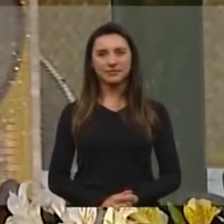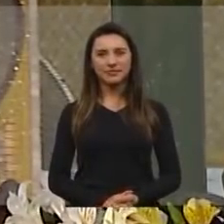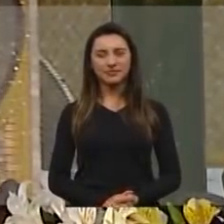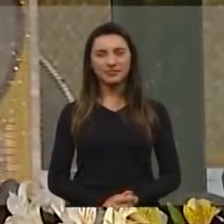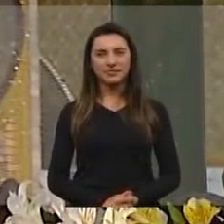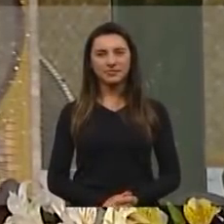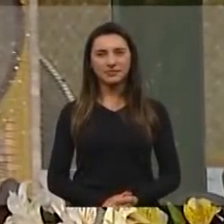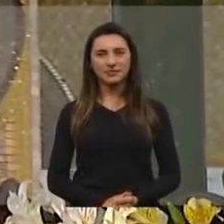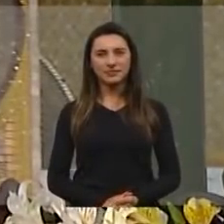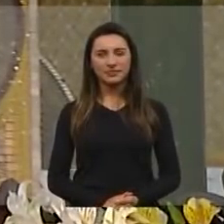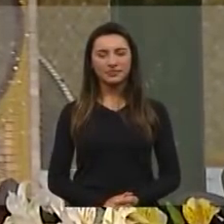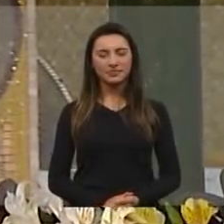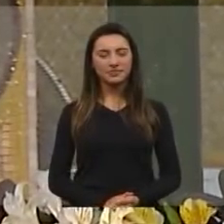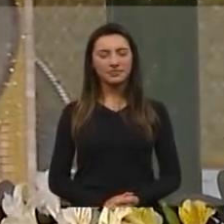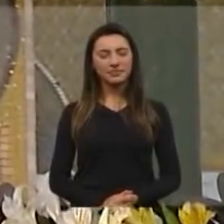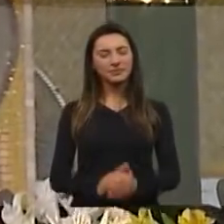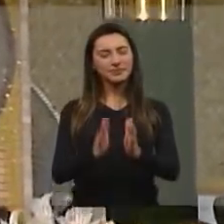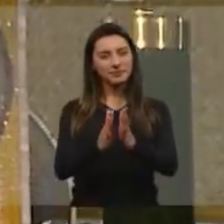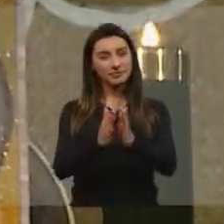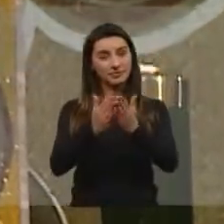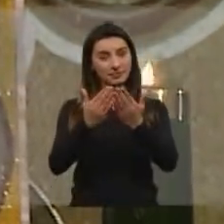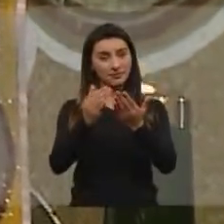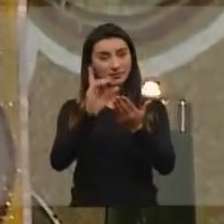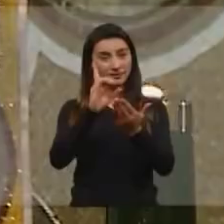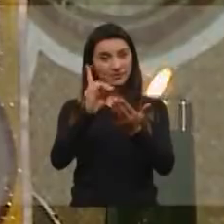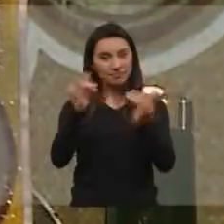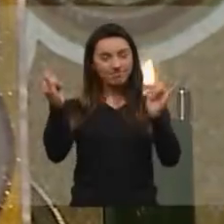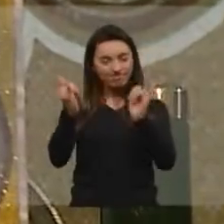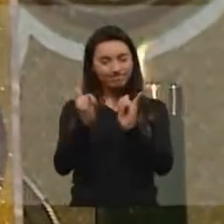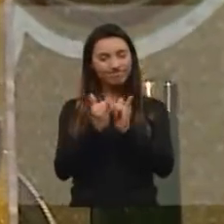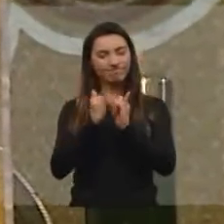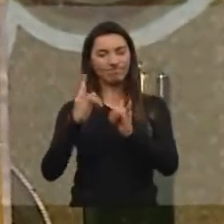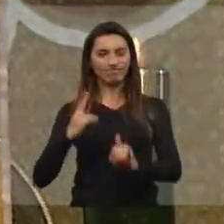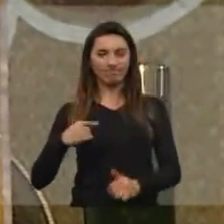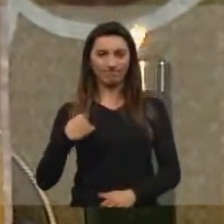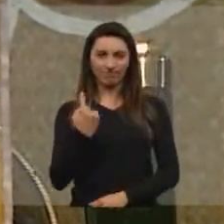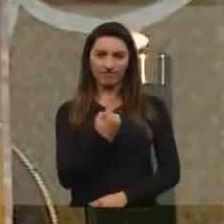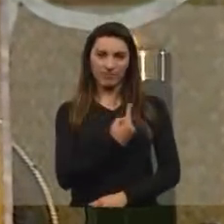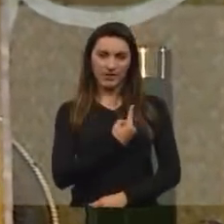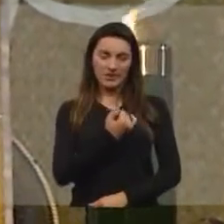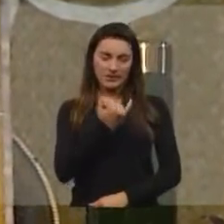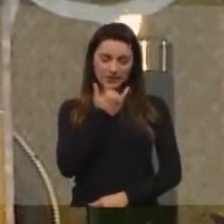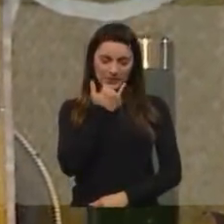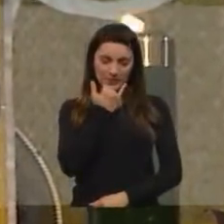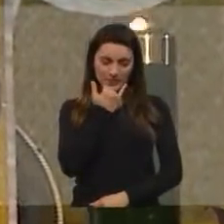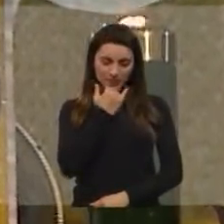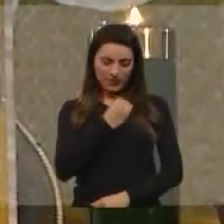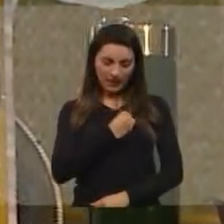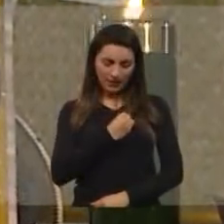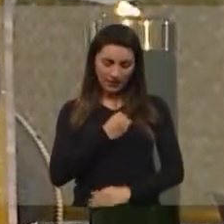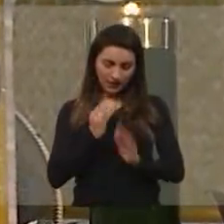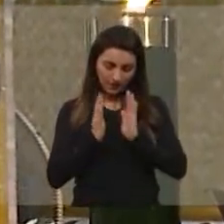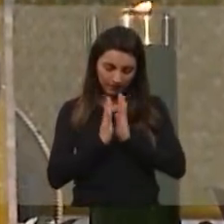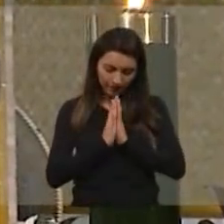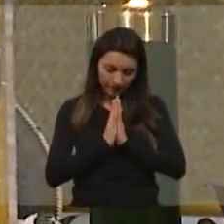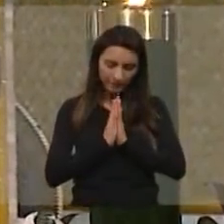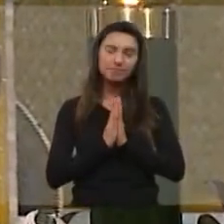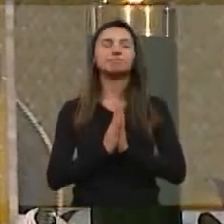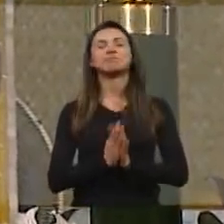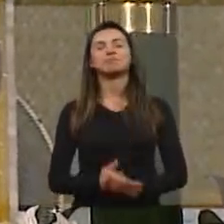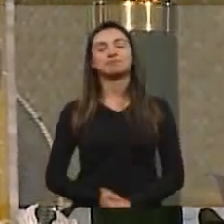o que a palavra de deus perdoe os nossos pecados amém